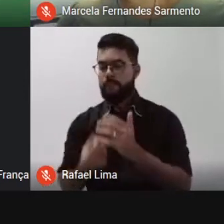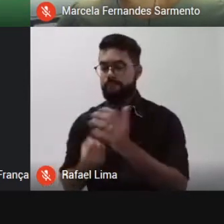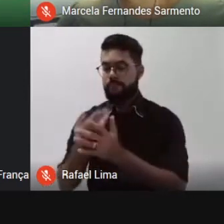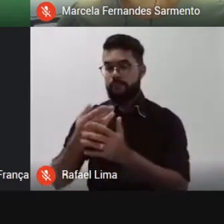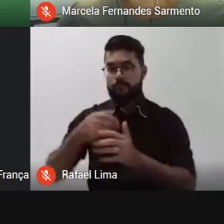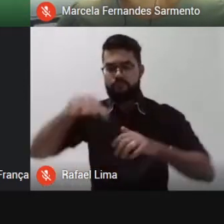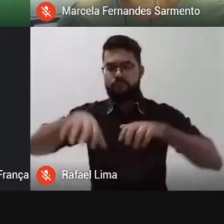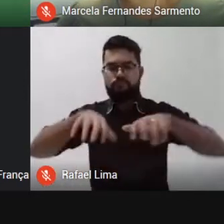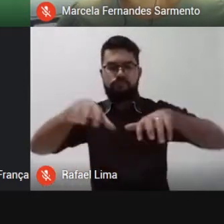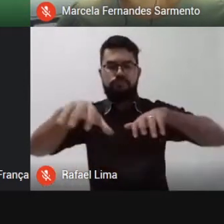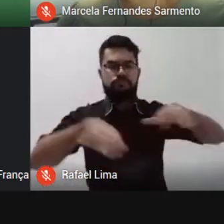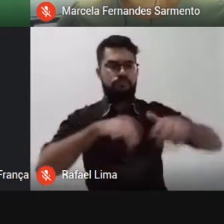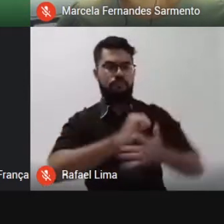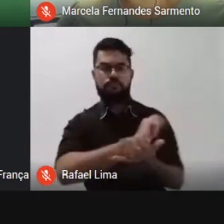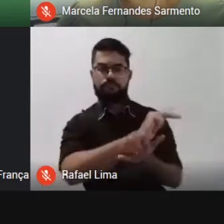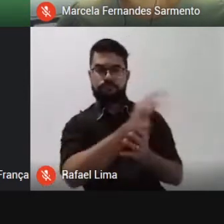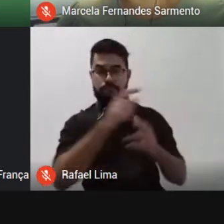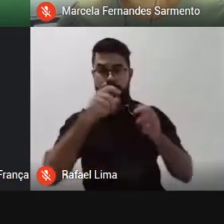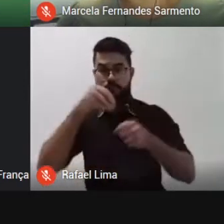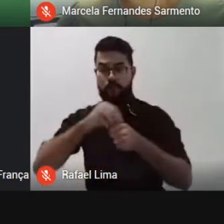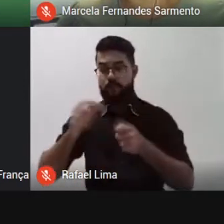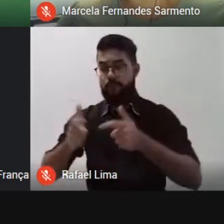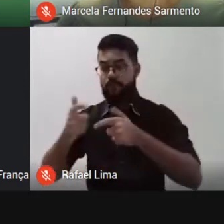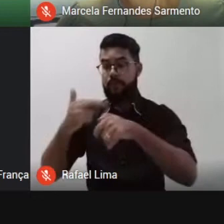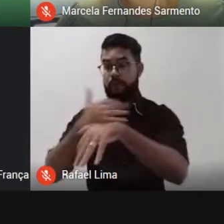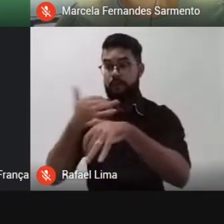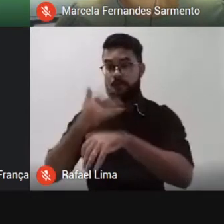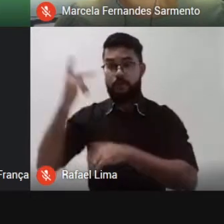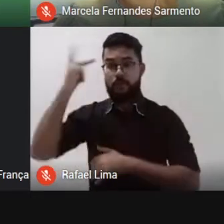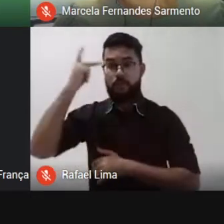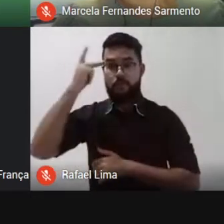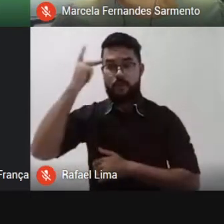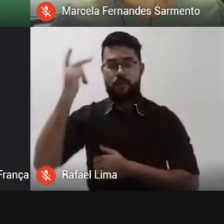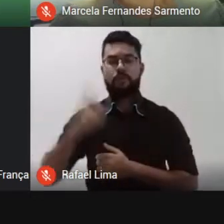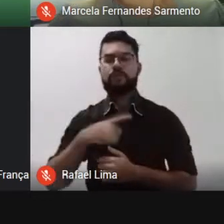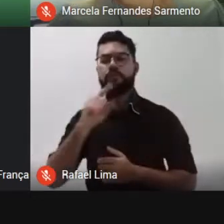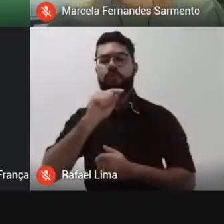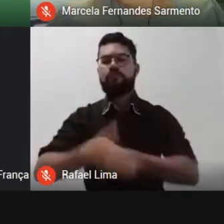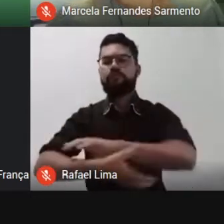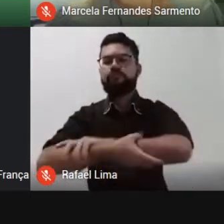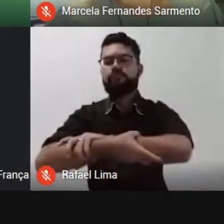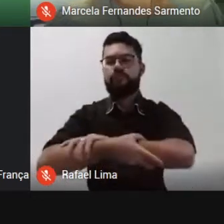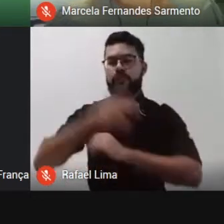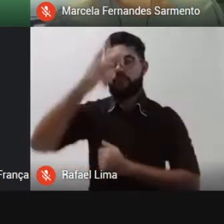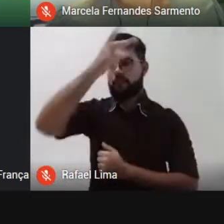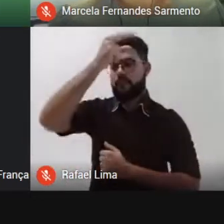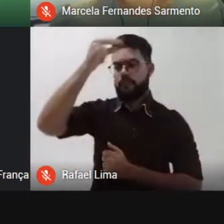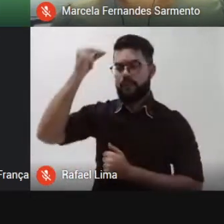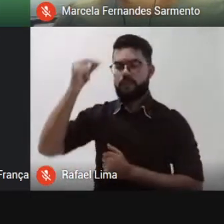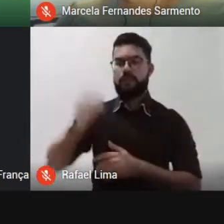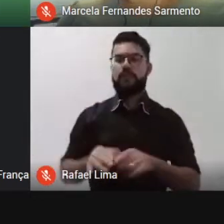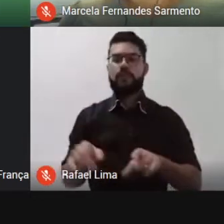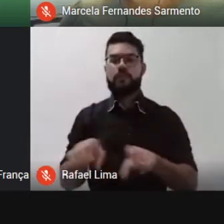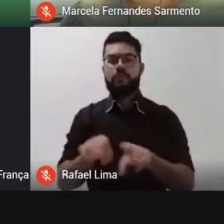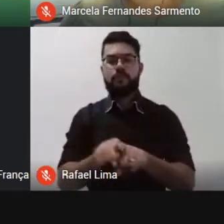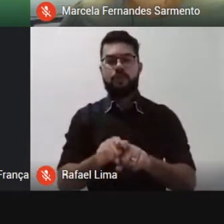lá da cidade de São Paulo, junto com a iniciativa da própria prefeitura, que realizou decretos, né, e regularizou